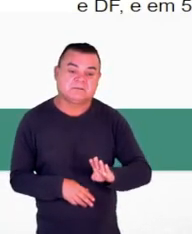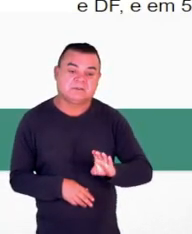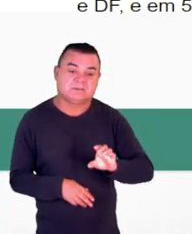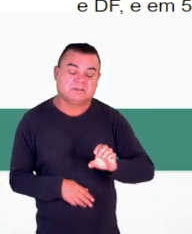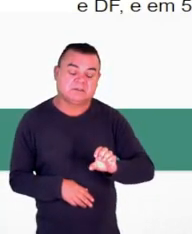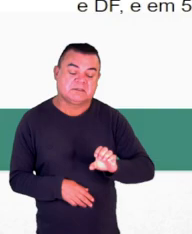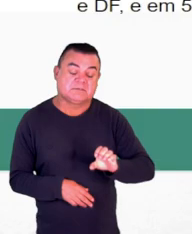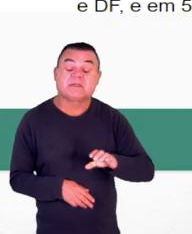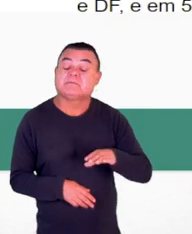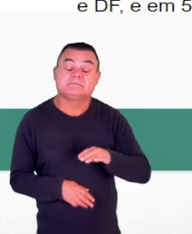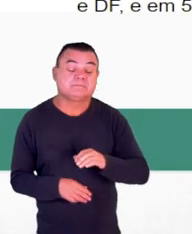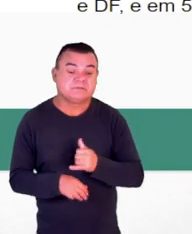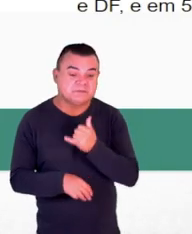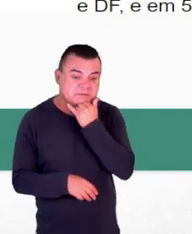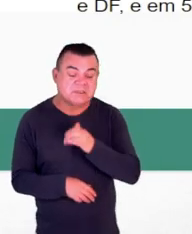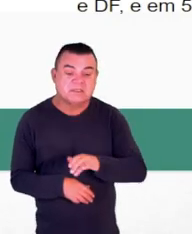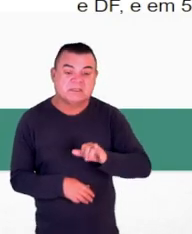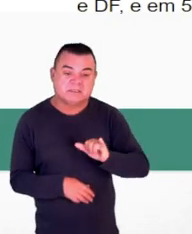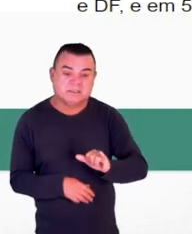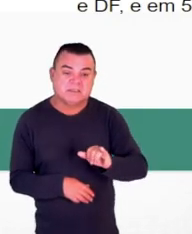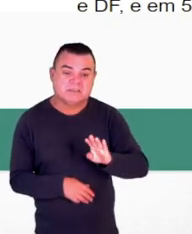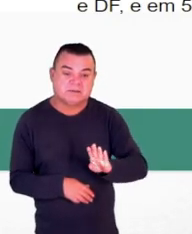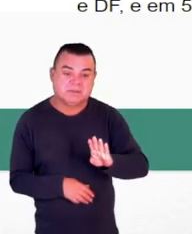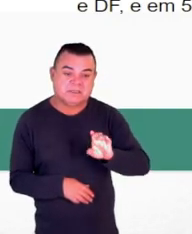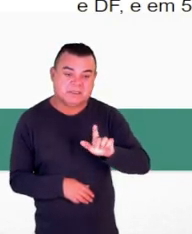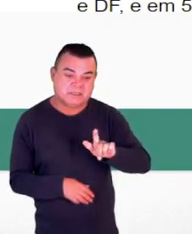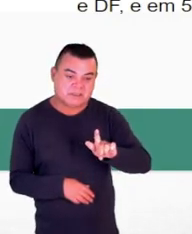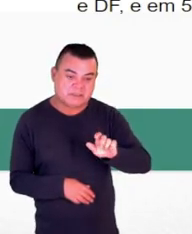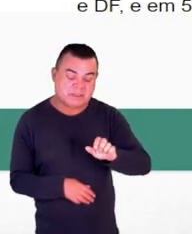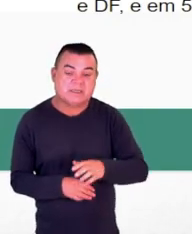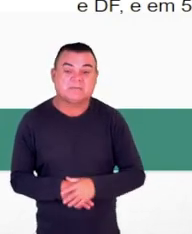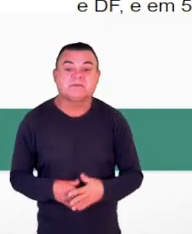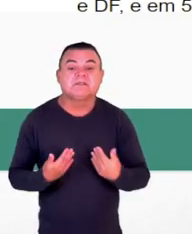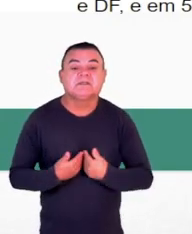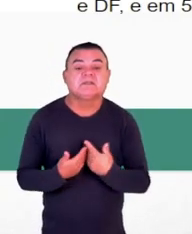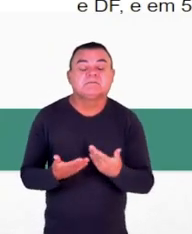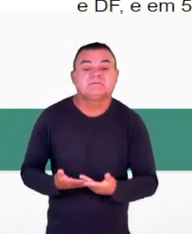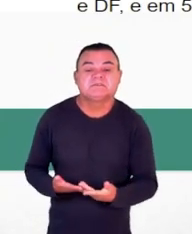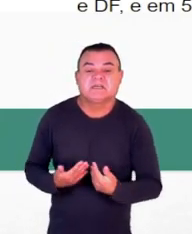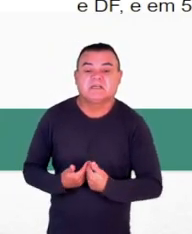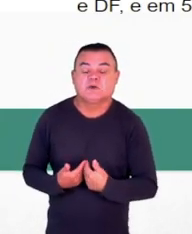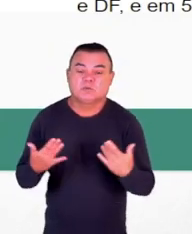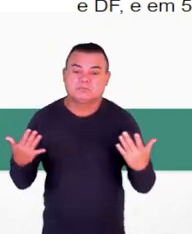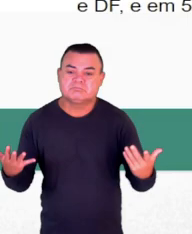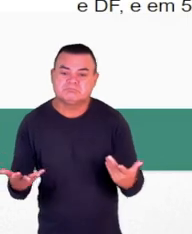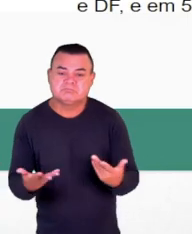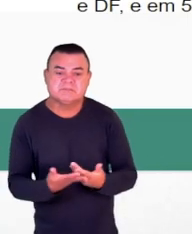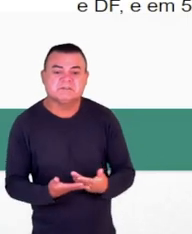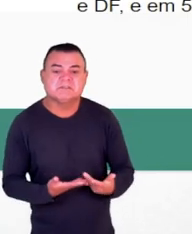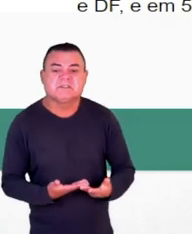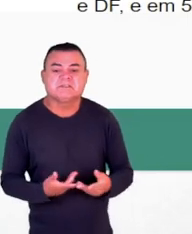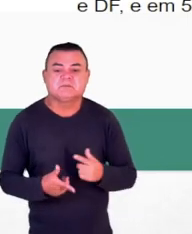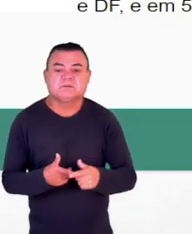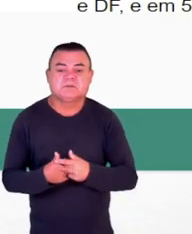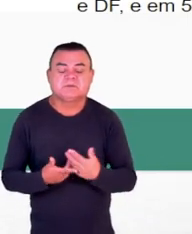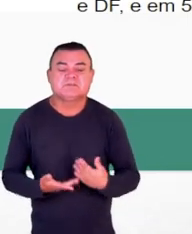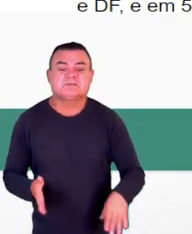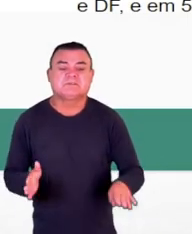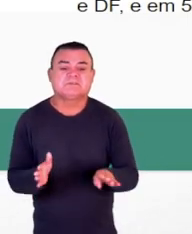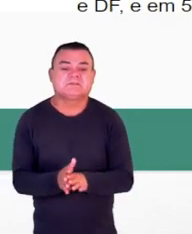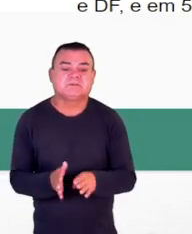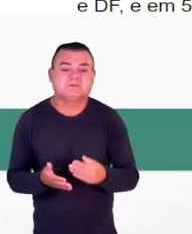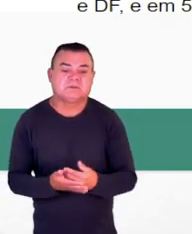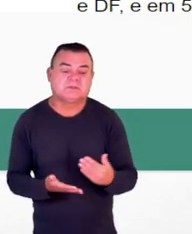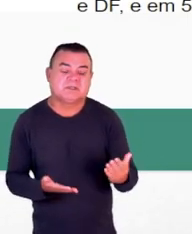metodologia né com uma amostra muito grande aí que chegou a 12.745 seis municípios para mostrar que a fome